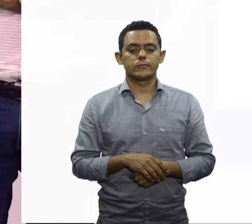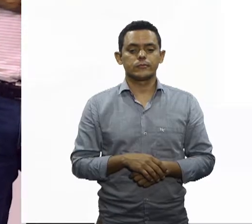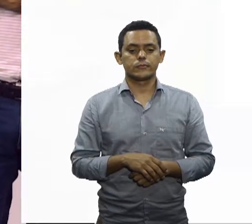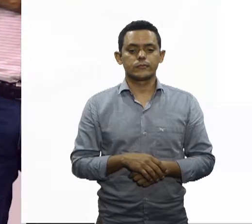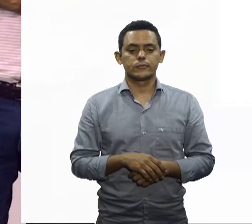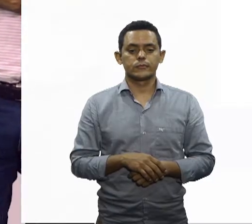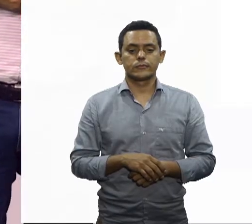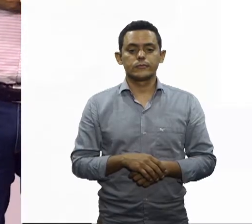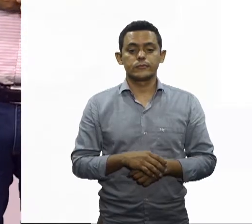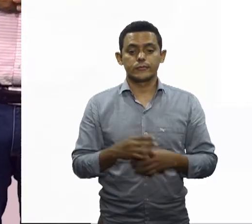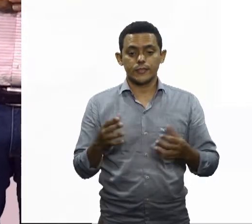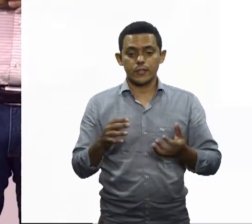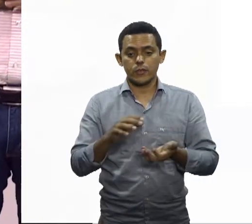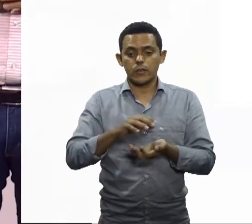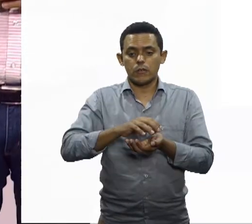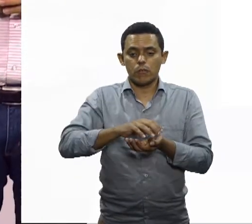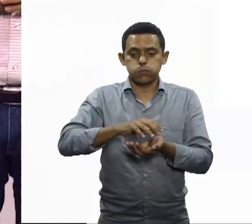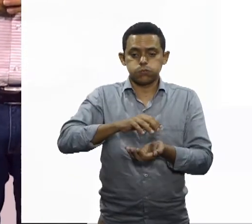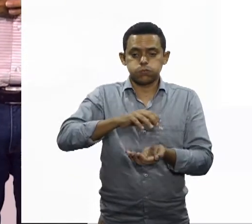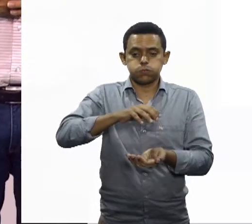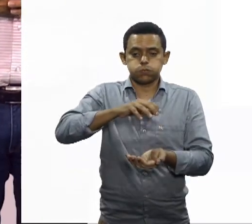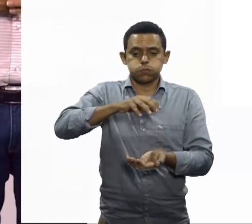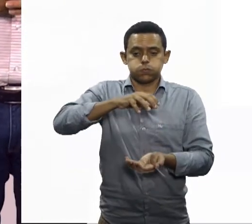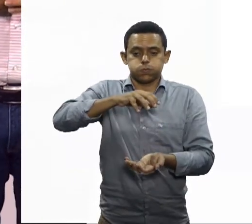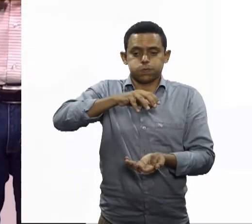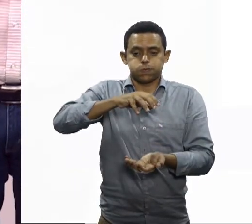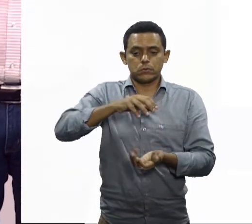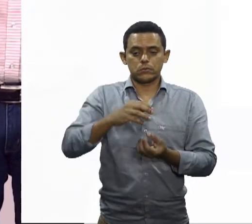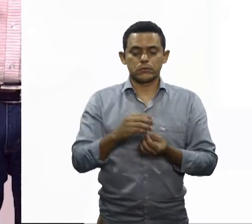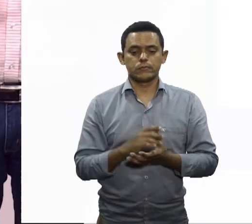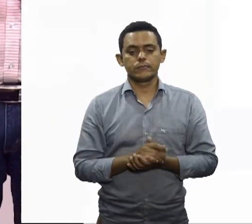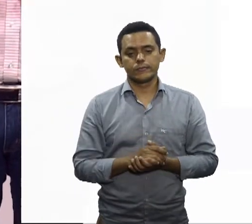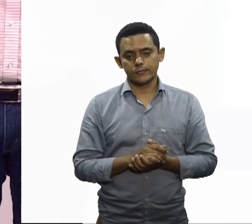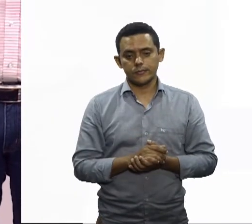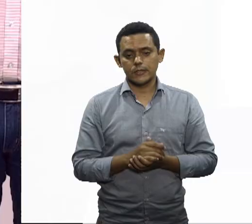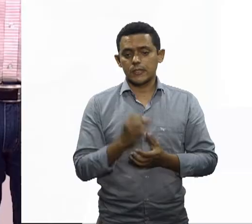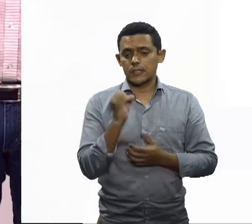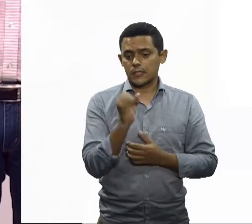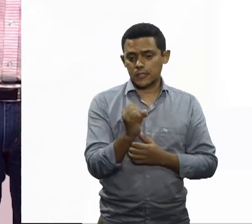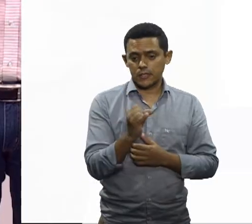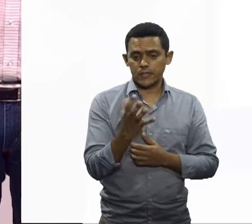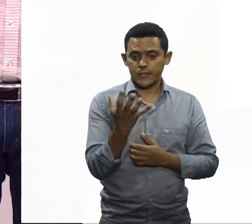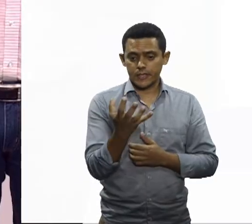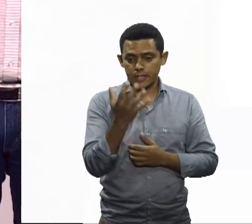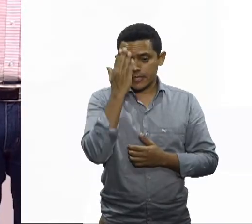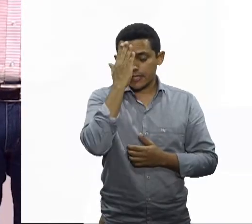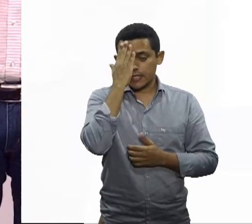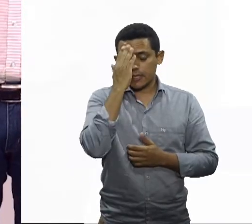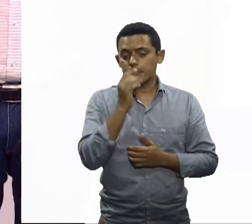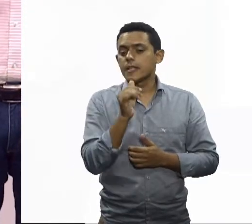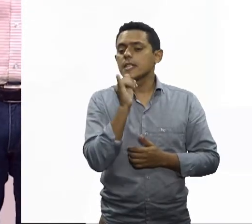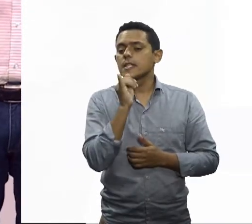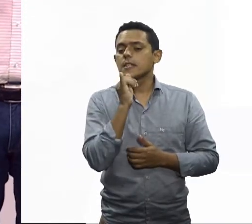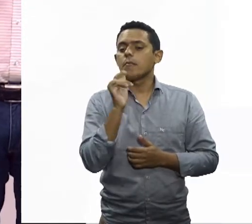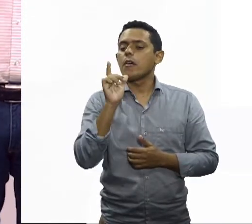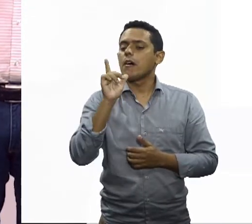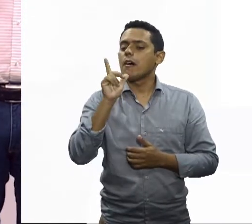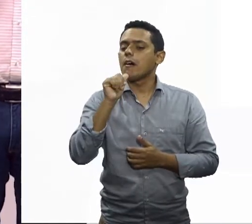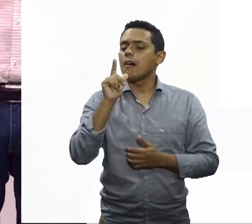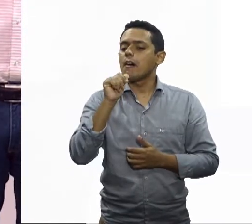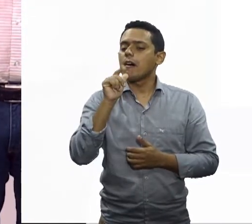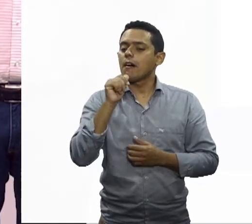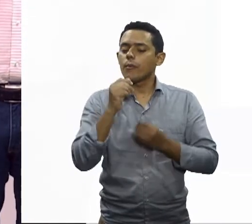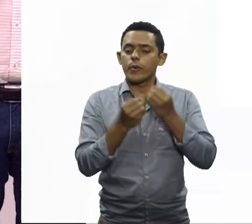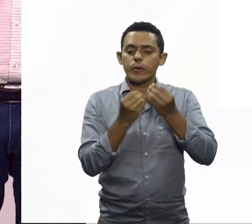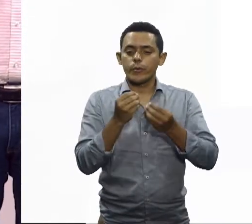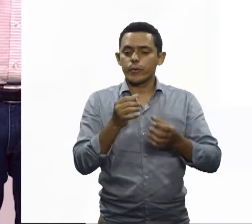Então, vamos ver a unidade de medida de volume. Então, se você quer saber o volume de água que pega na sua piscina, que pega